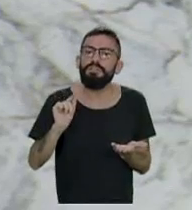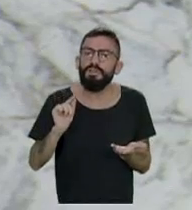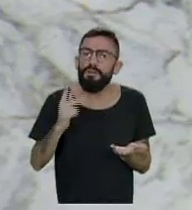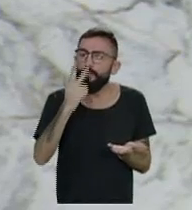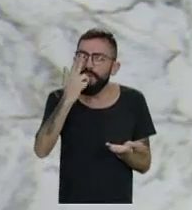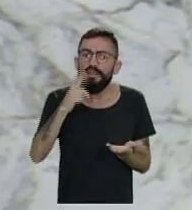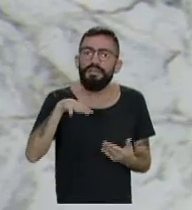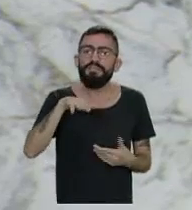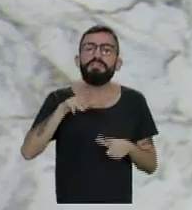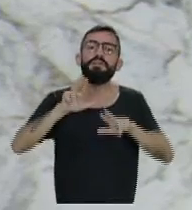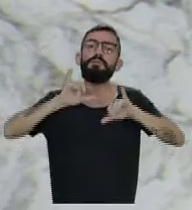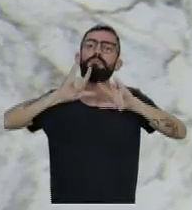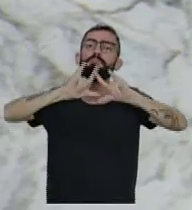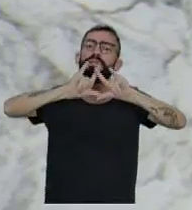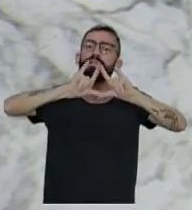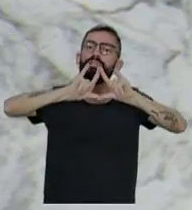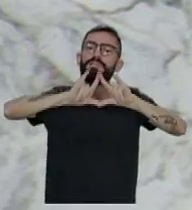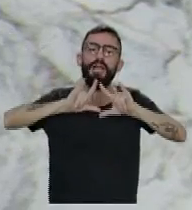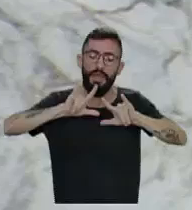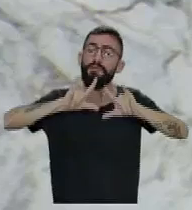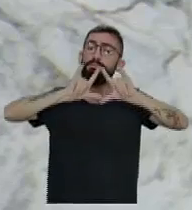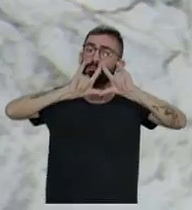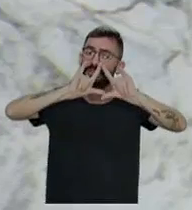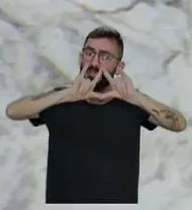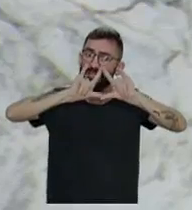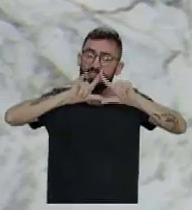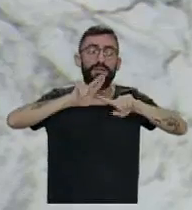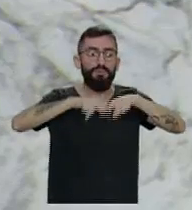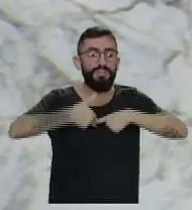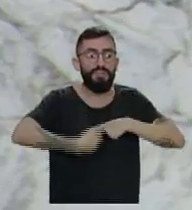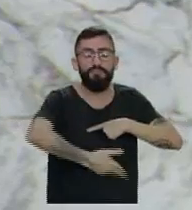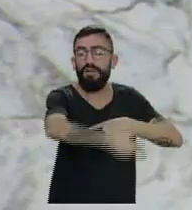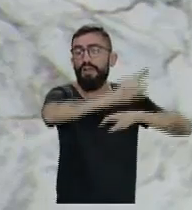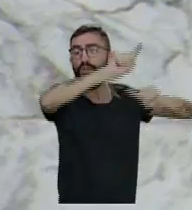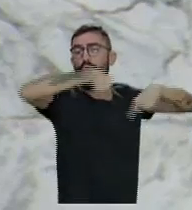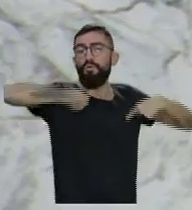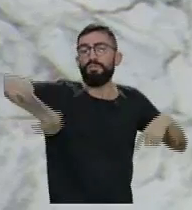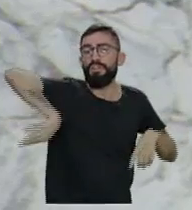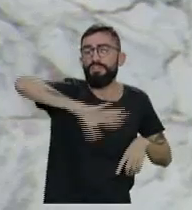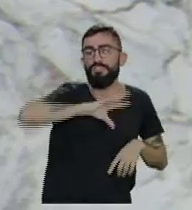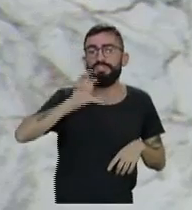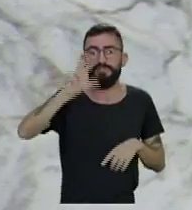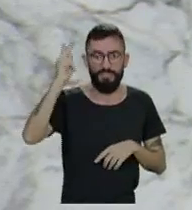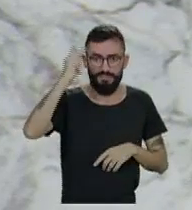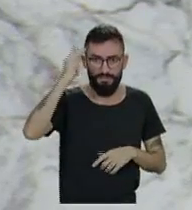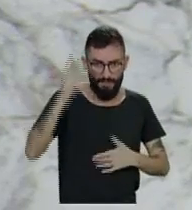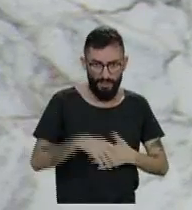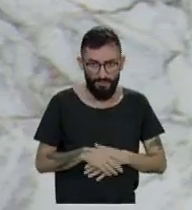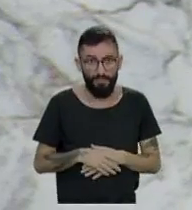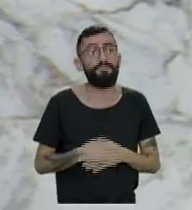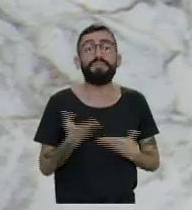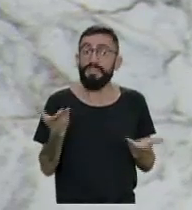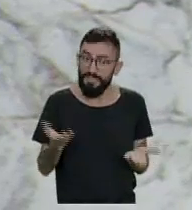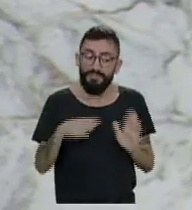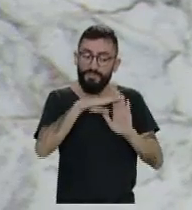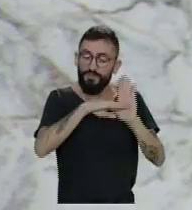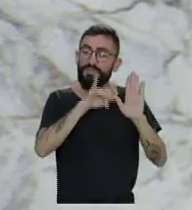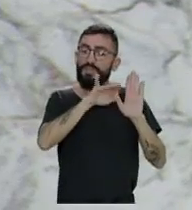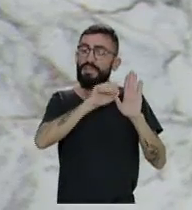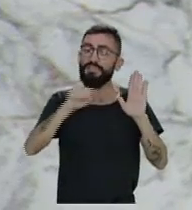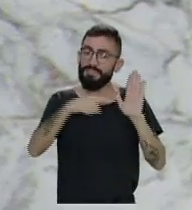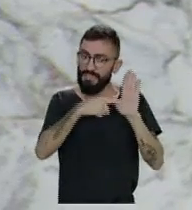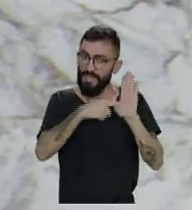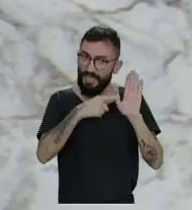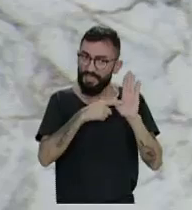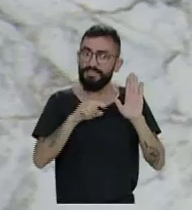milícias para combater e se virar contra a gente aqui no Estado de São Paulo essa é a reforma da da Previdência a 06 que